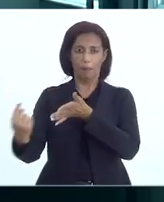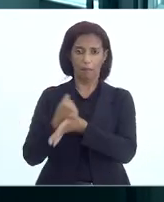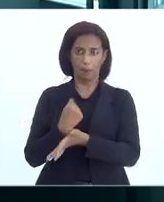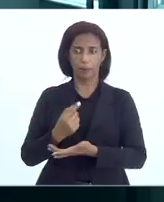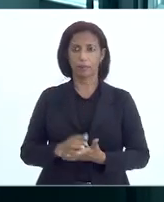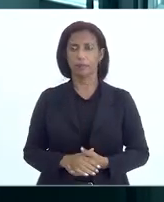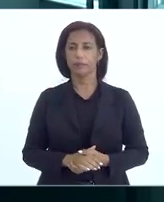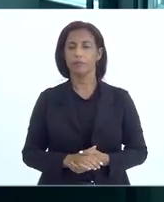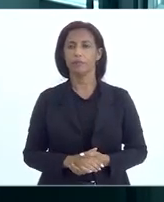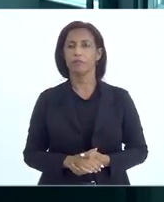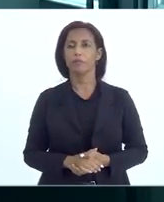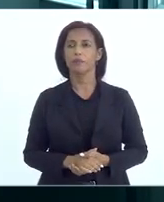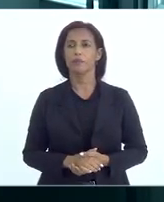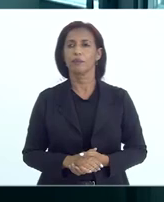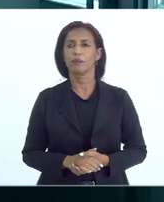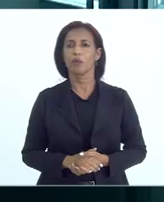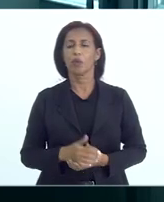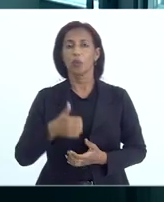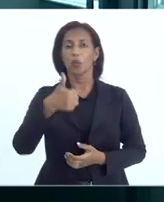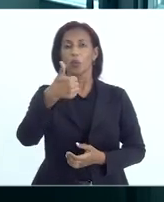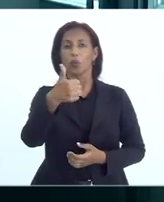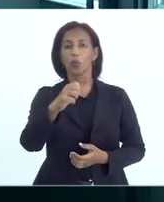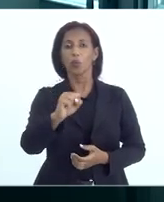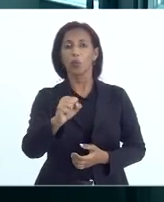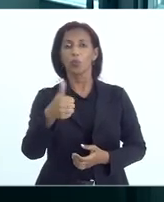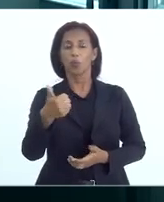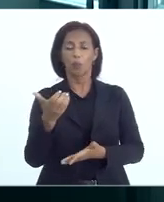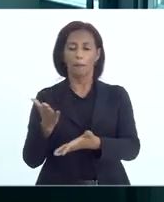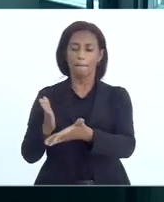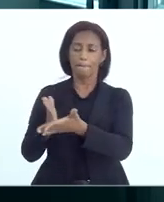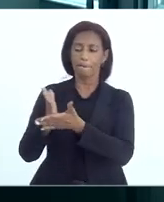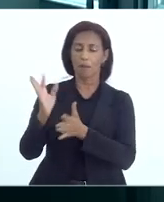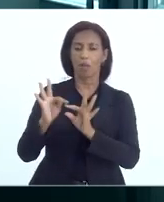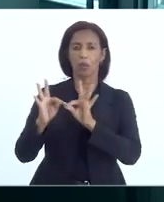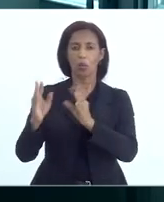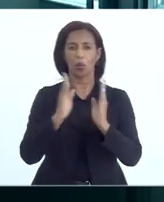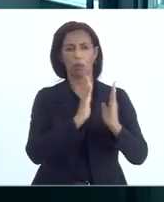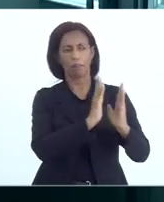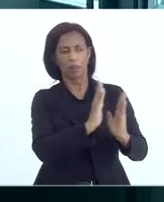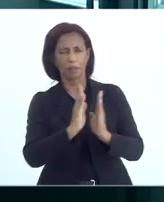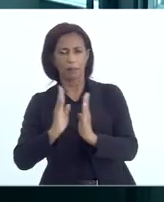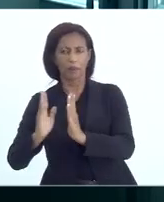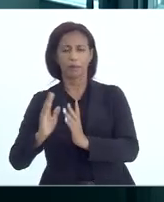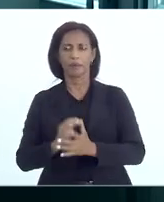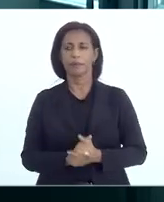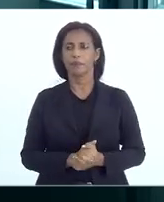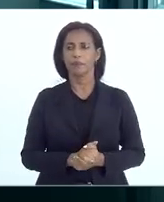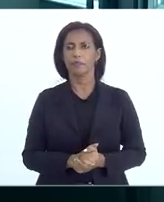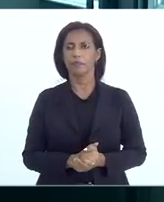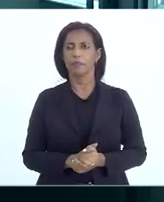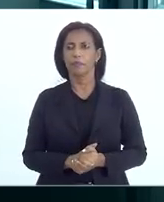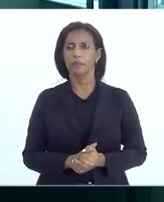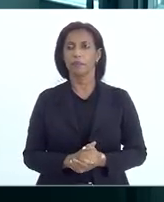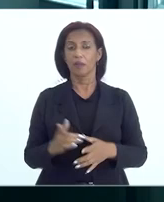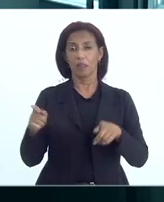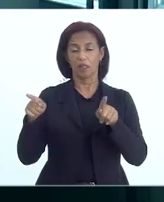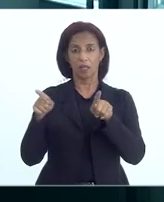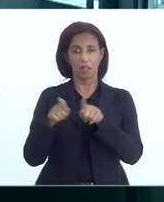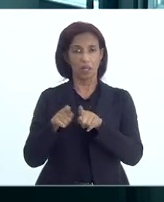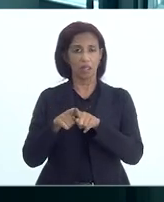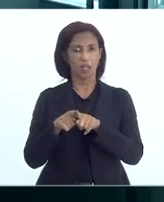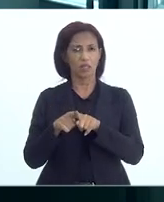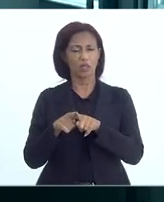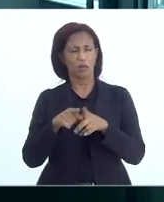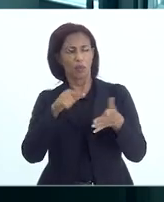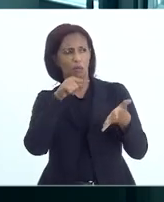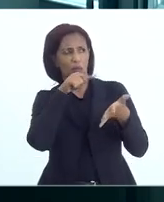o que nós falamos no 181 Eles foram aprovados em todas as etapas do certame e foram só